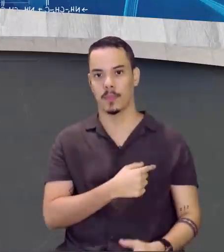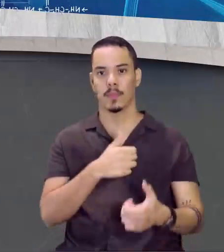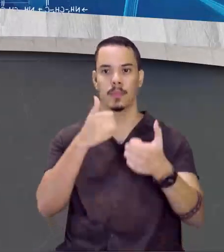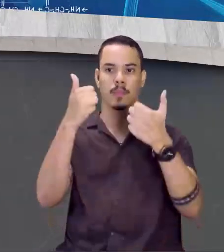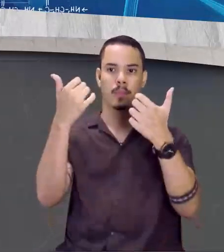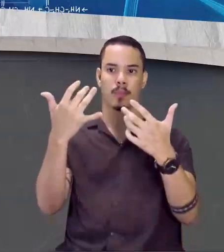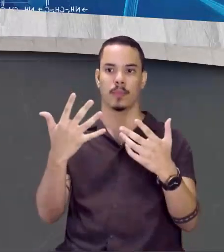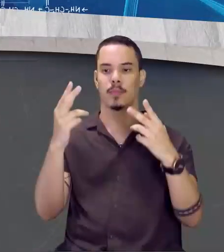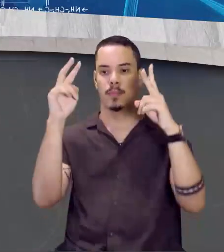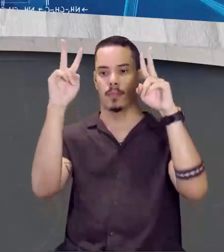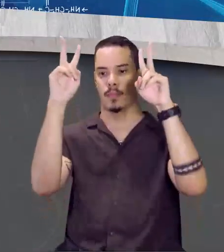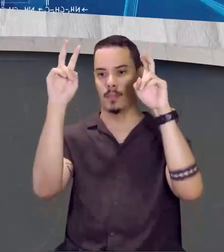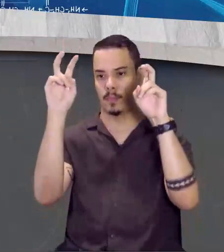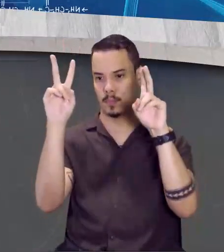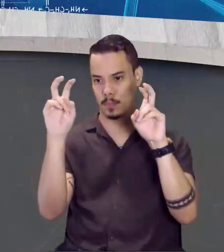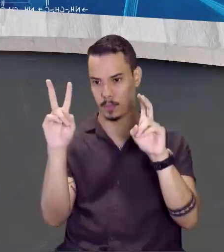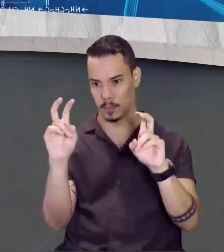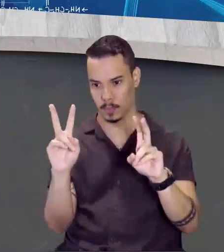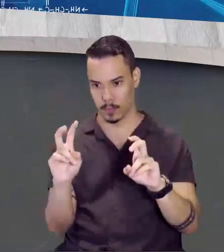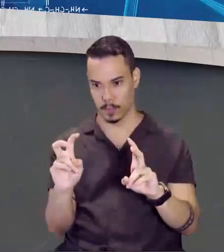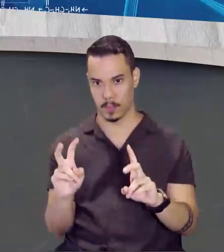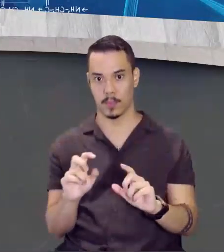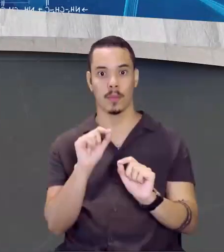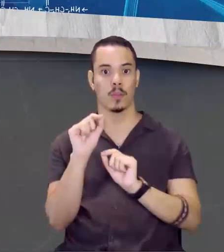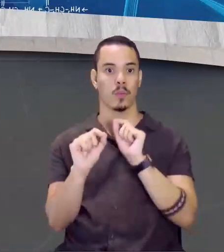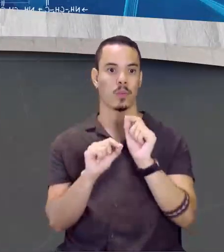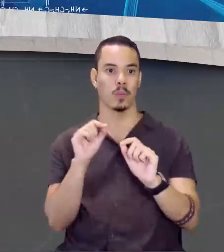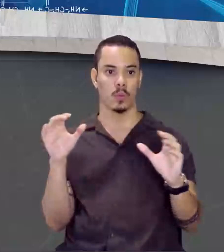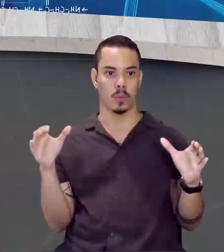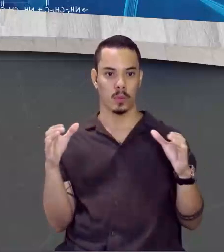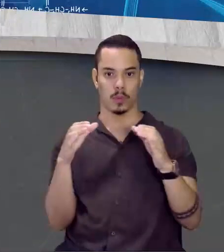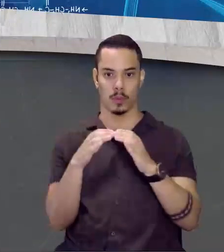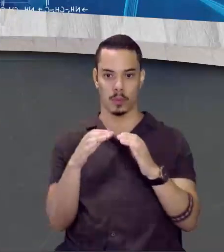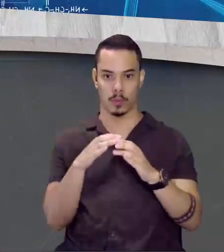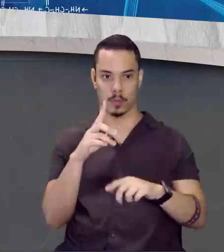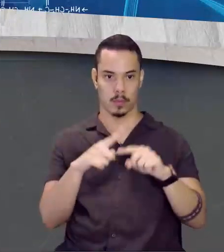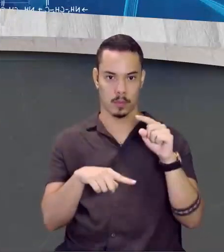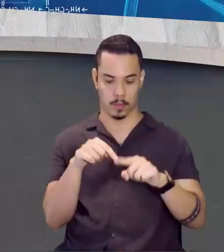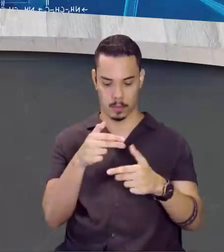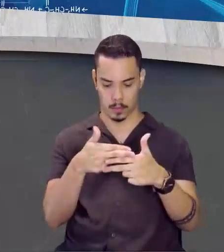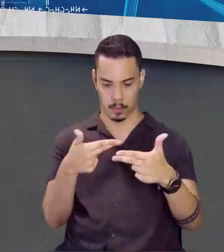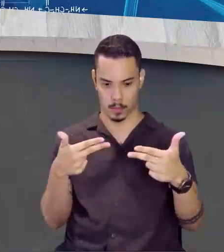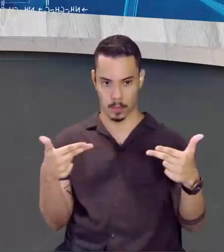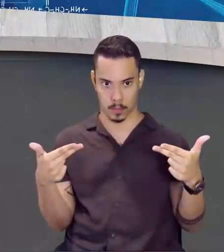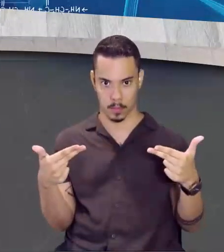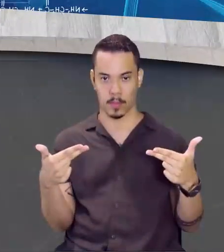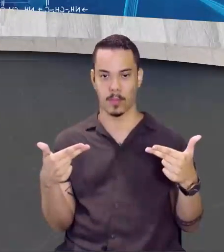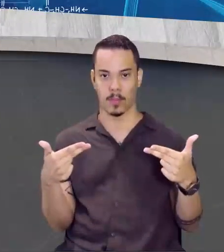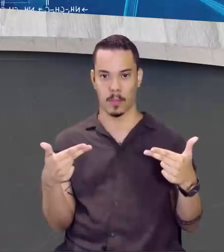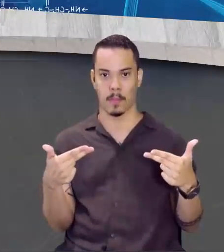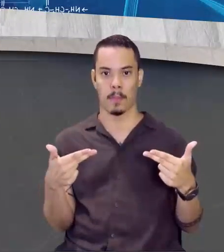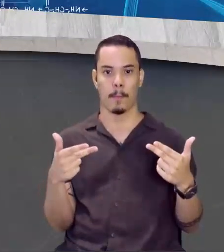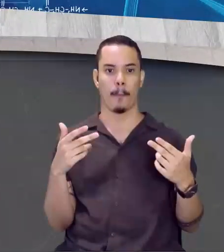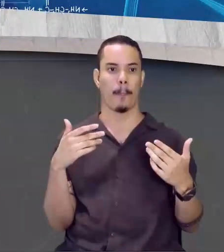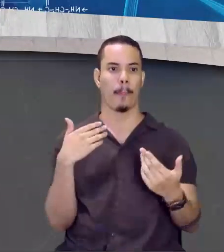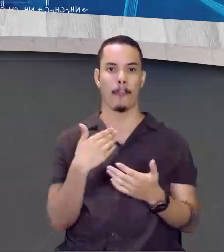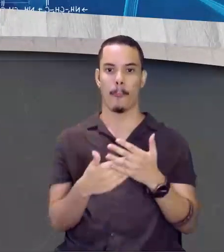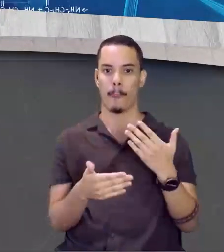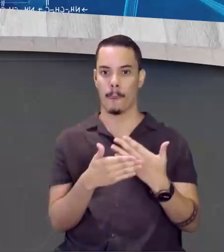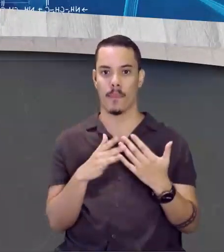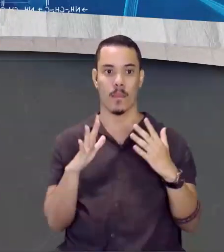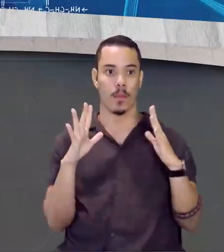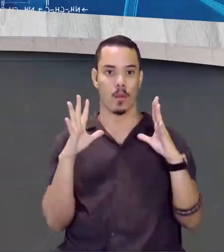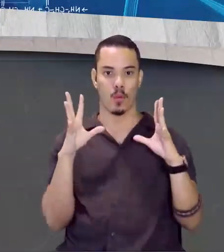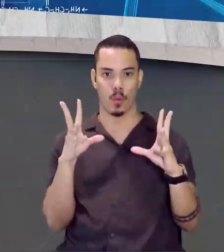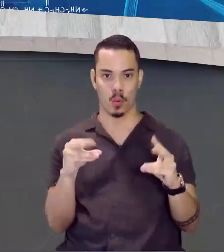vocês sobre a classificação dos elementos químicos, hein? Todos os elementos